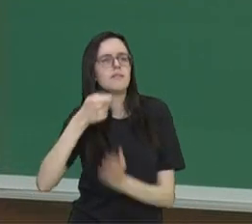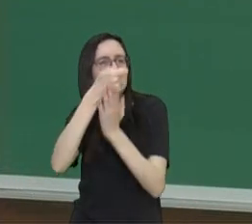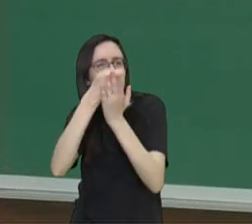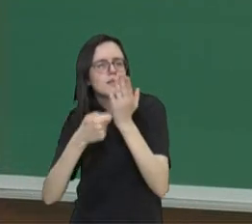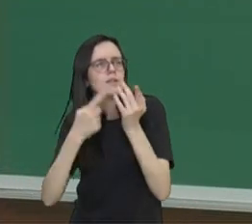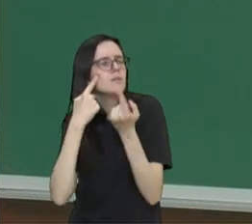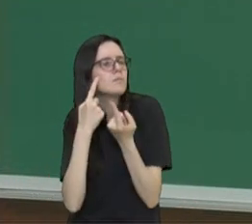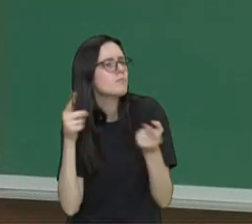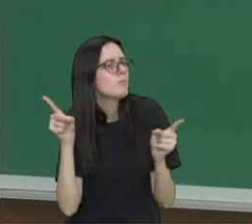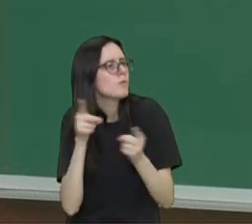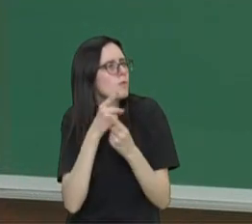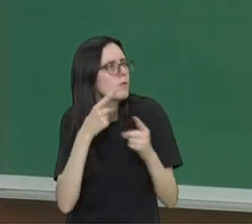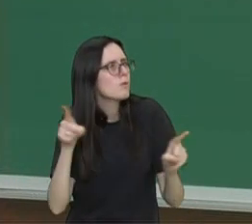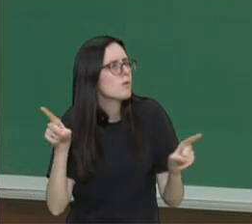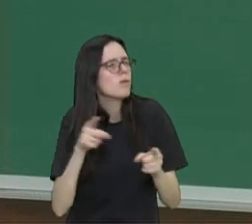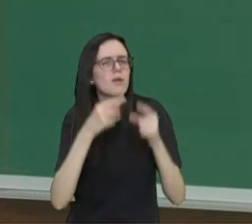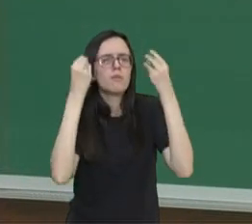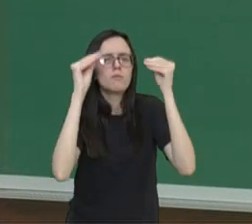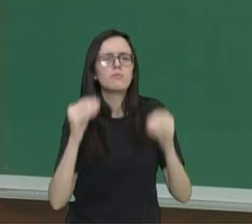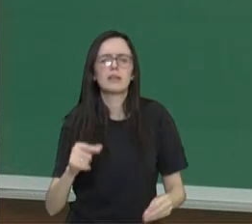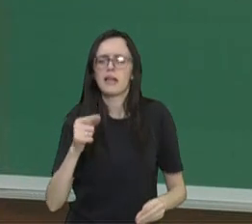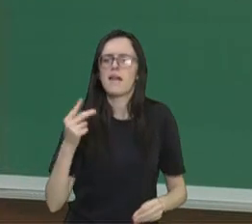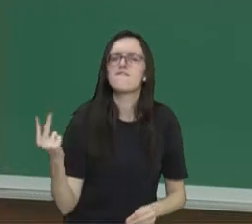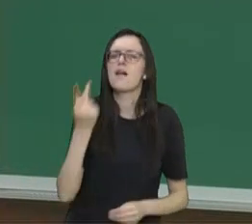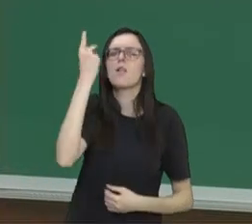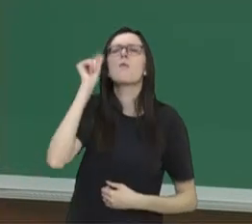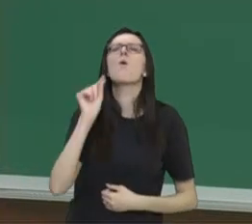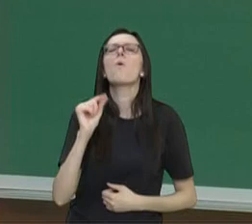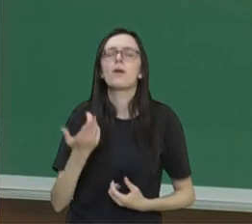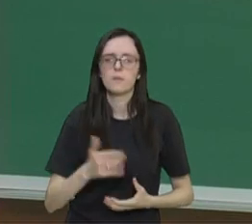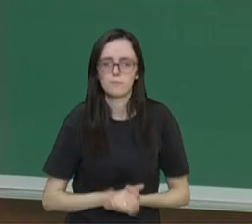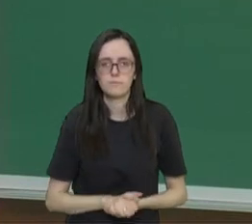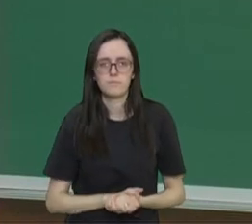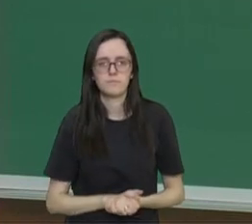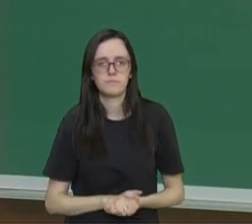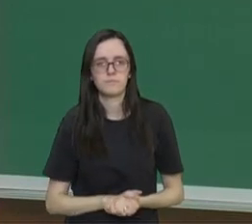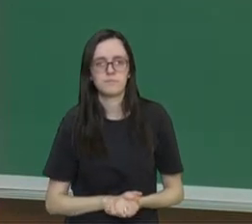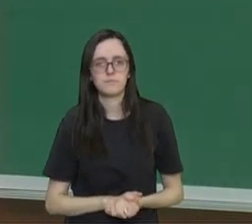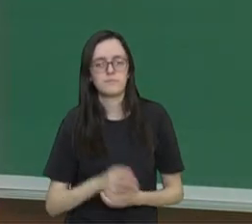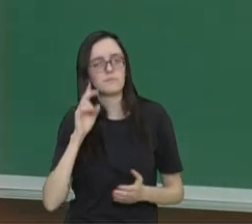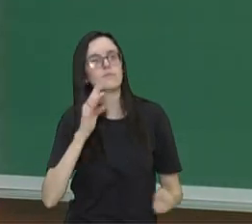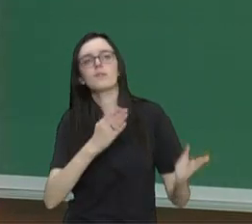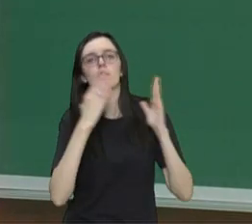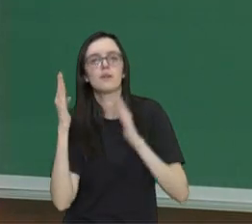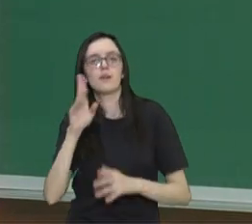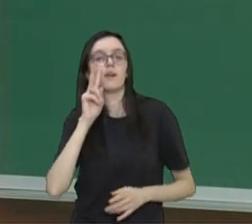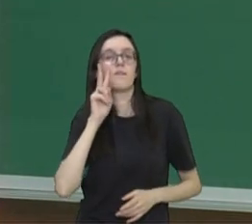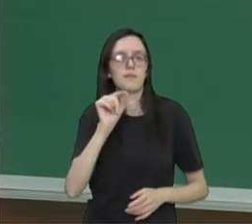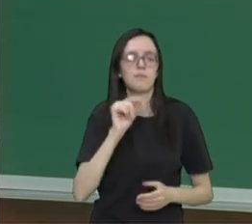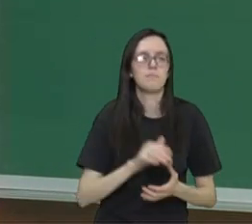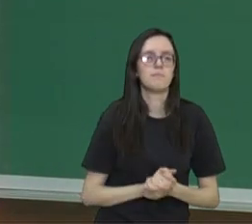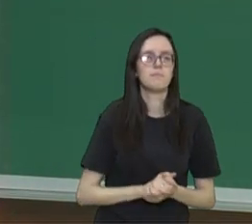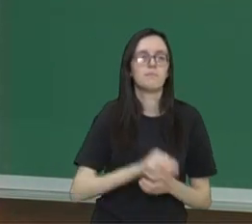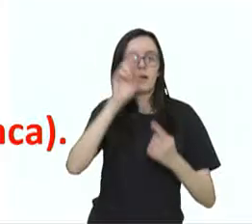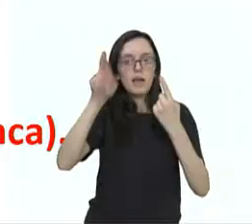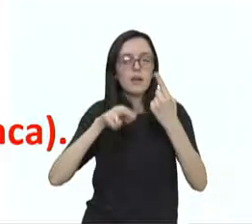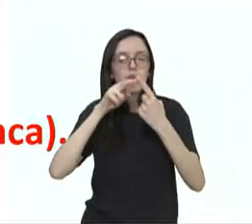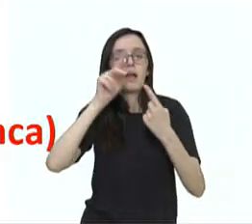Brasil? O que ele estava valorizando do Brasil nessa letra dele? Então, vamos passar para o próximo. Ó. Ele faz referência